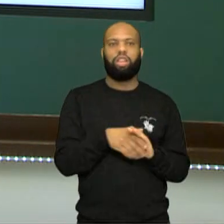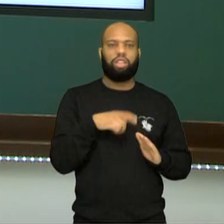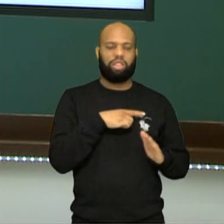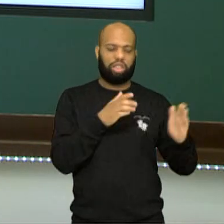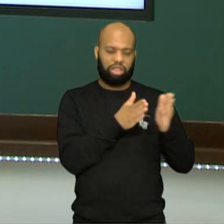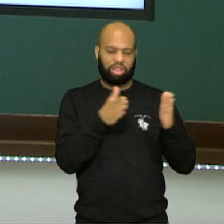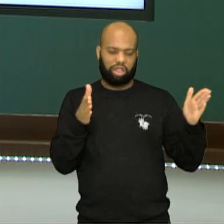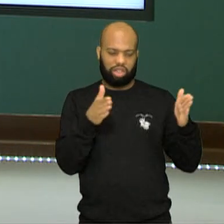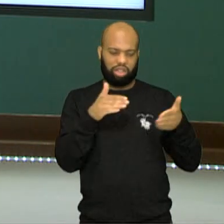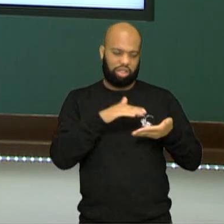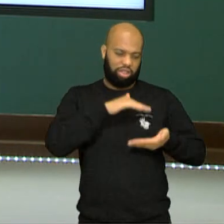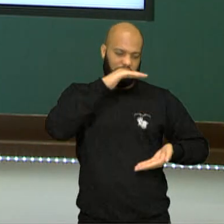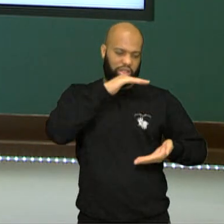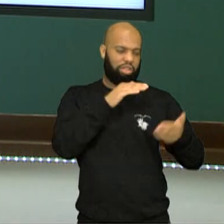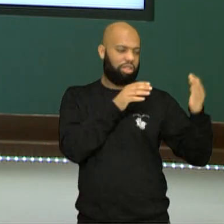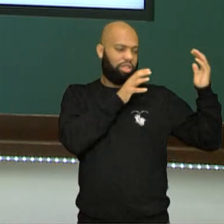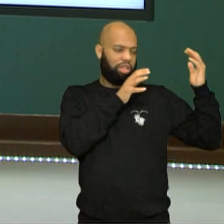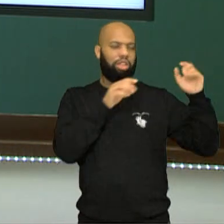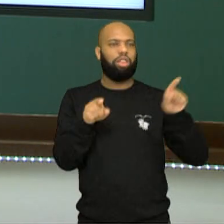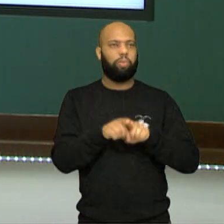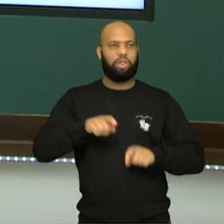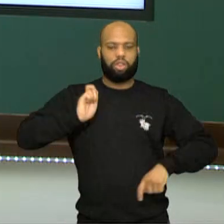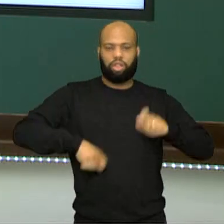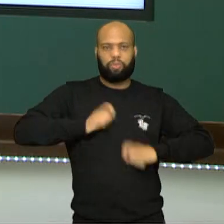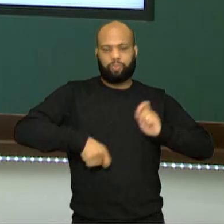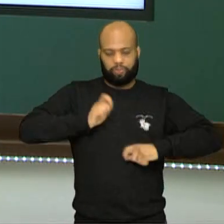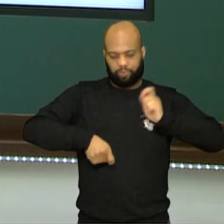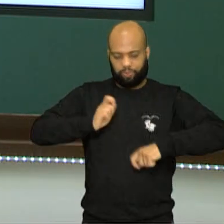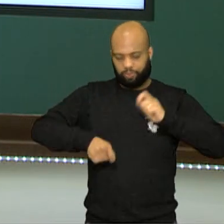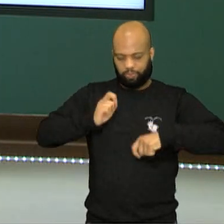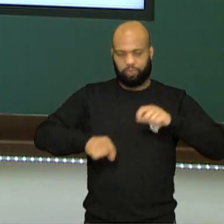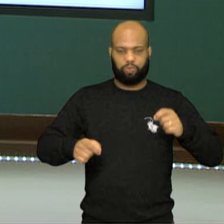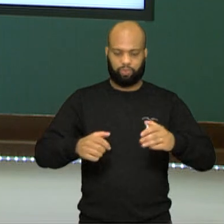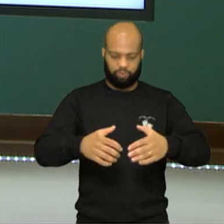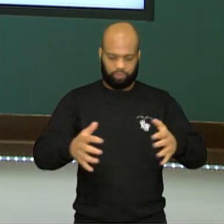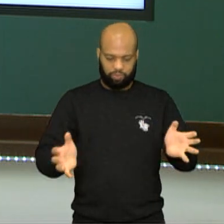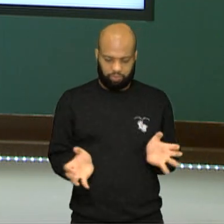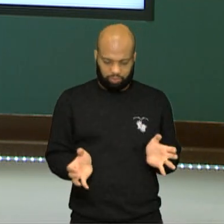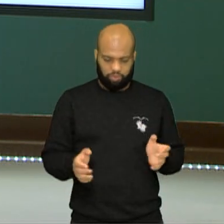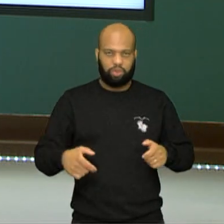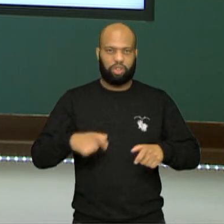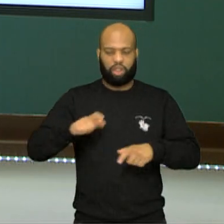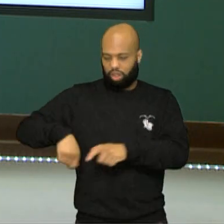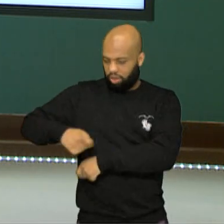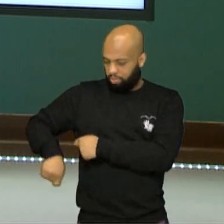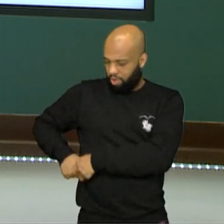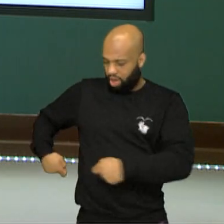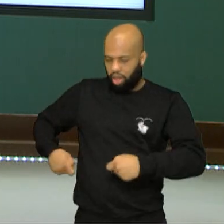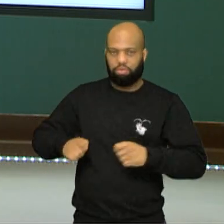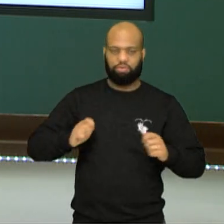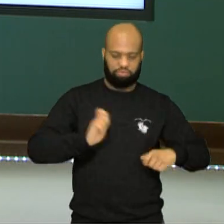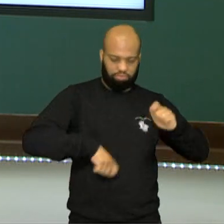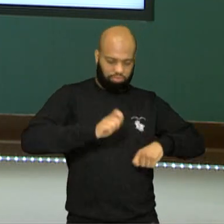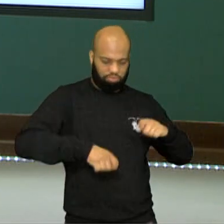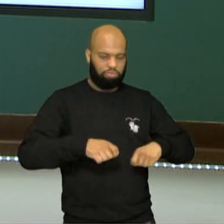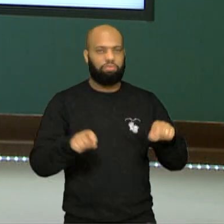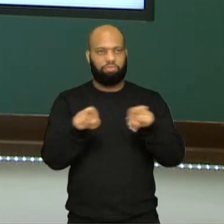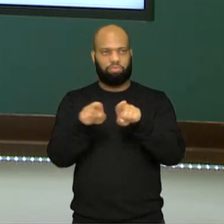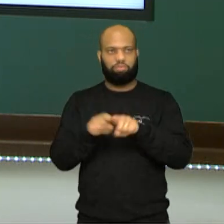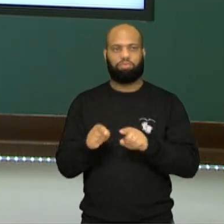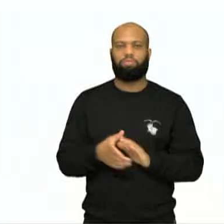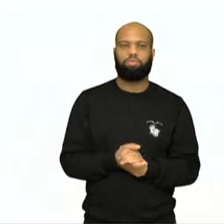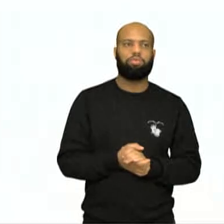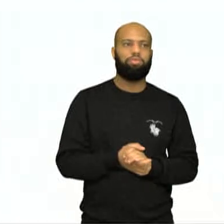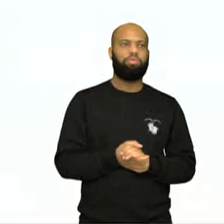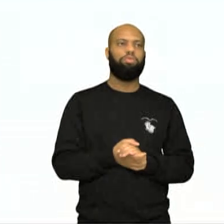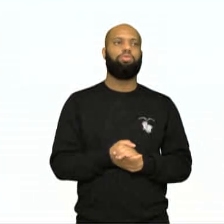8 ou 4 polegadas, e tem a caixa que se toca embaixo, né? Amarrado na cintura aqui, toca embaixo. Já é conhecido